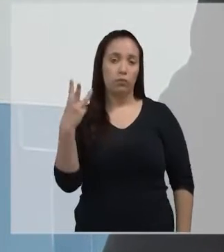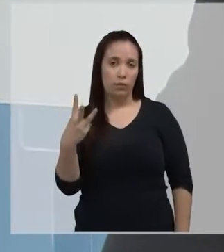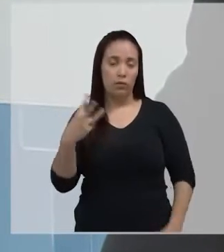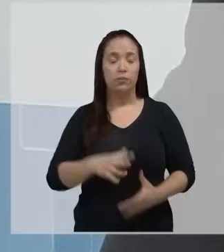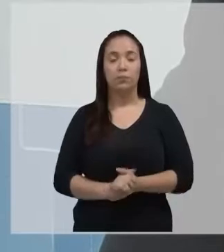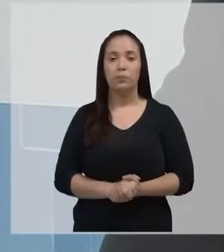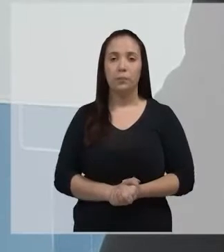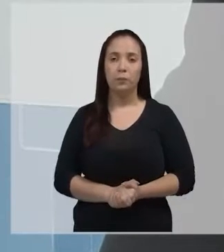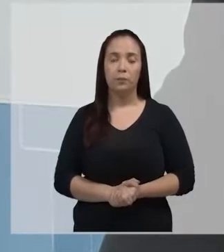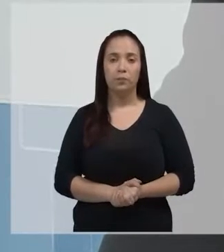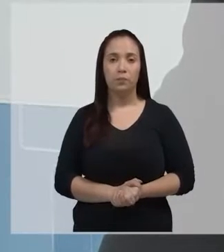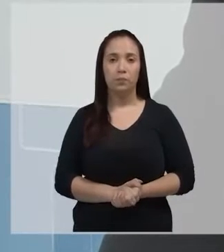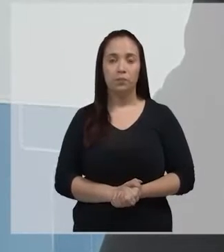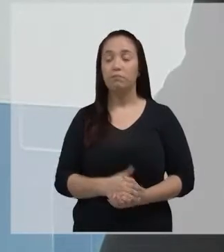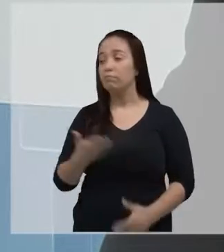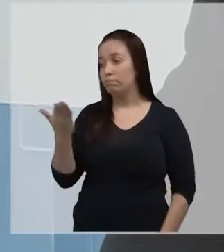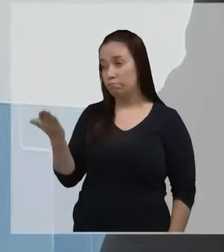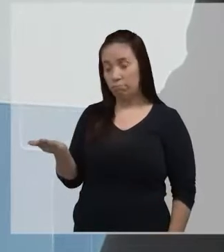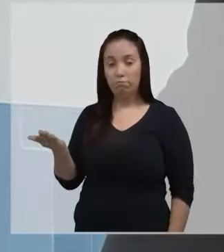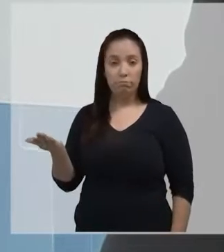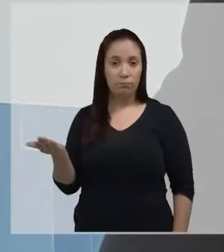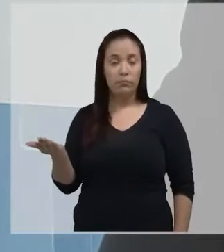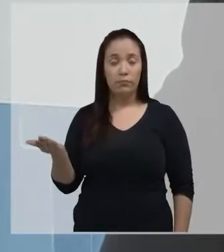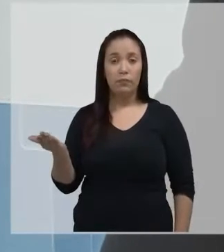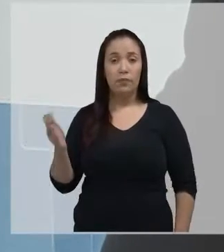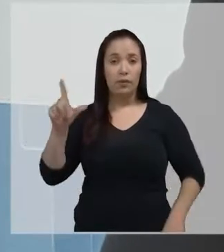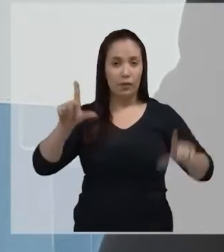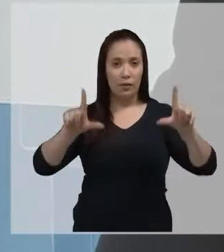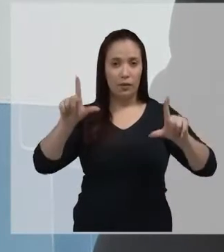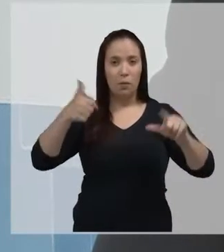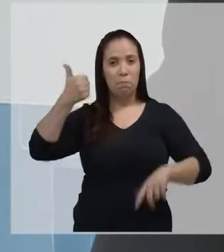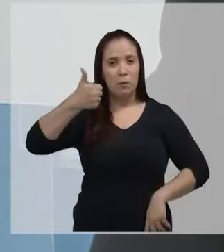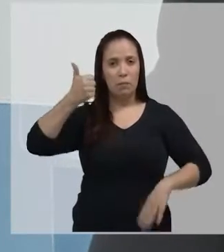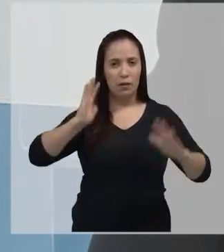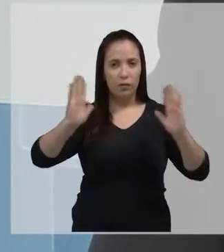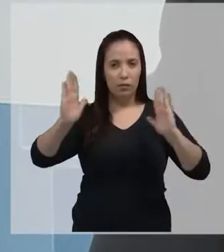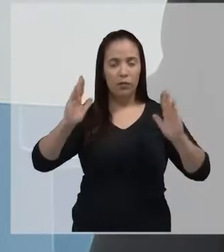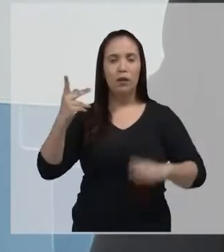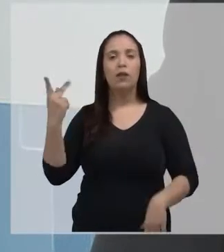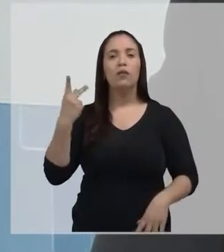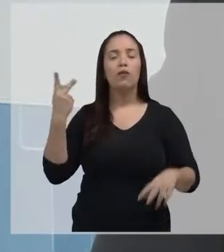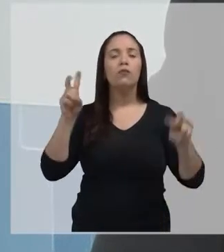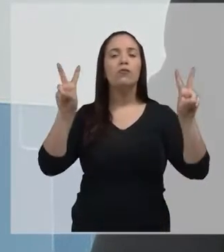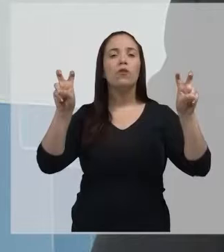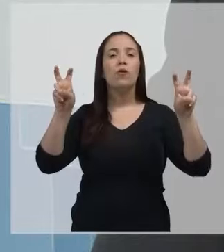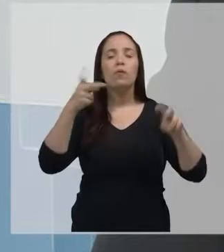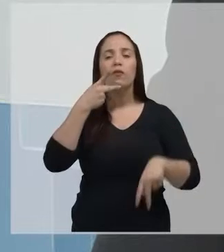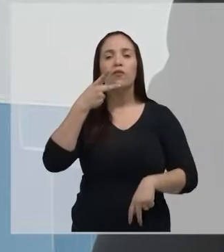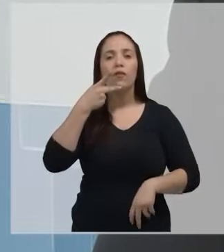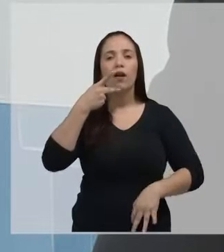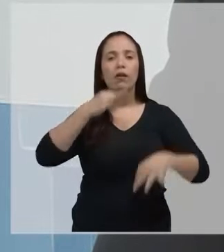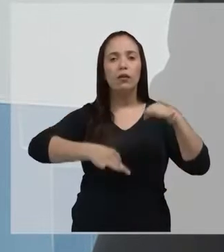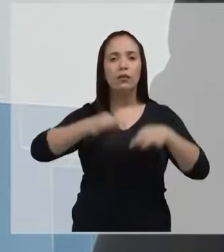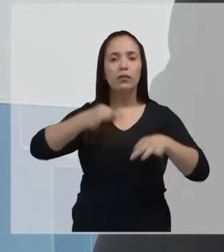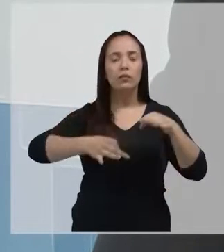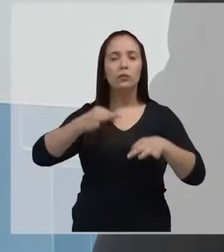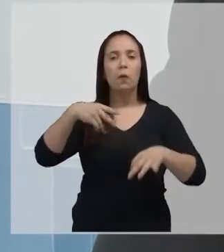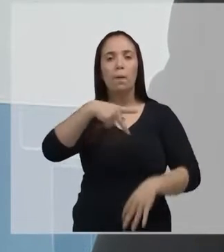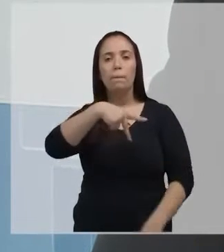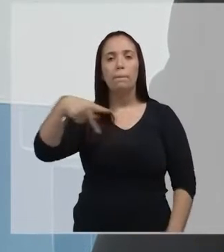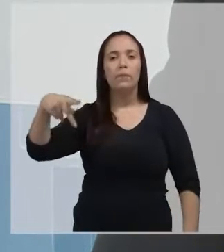61.3. A gente, no bloco passado, a gente falou do julgamento que aconteceu e o presidente